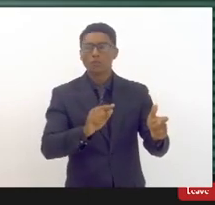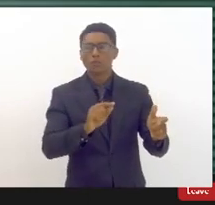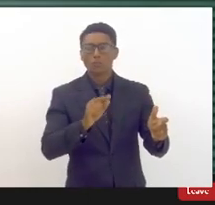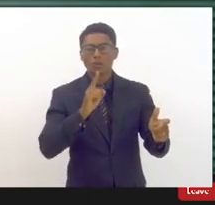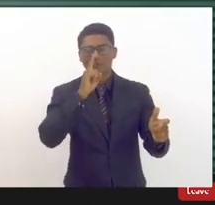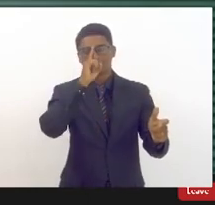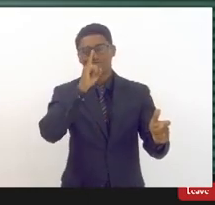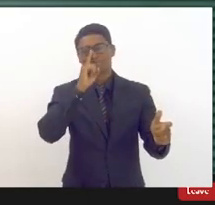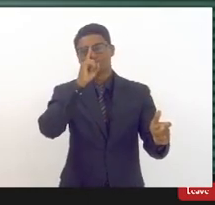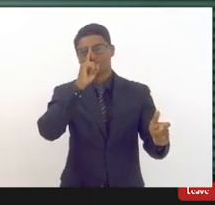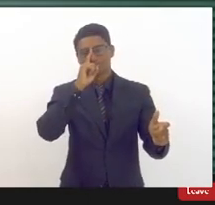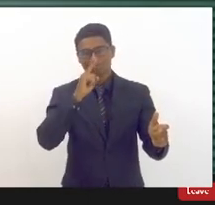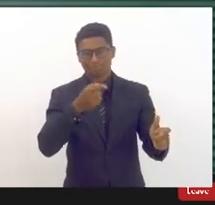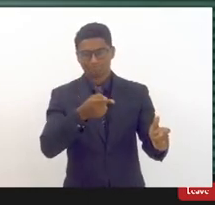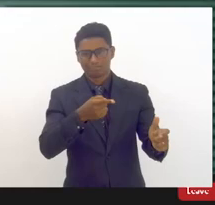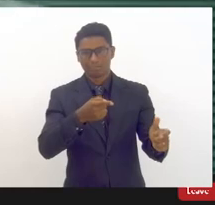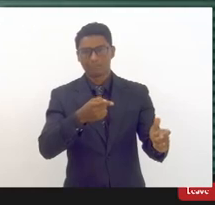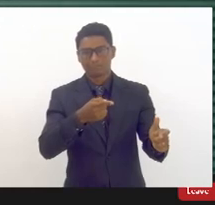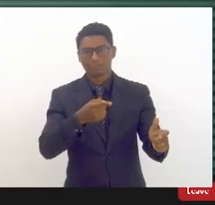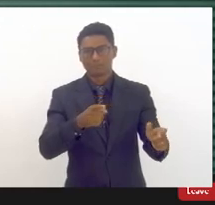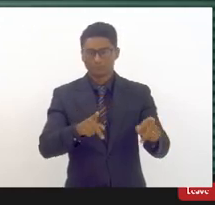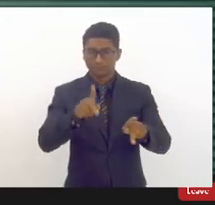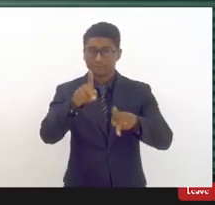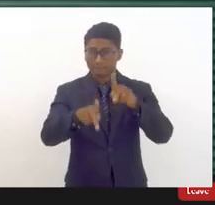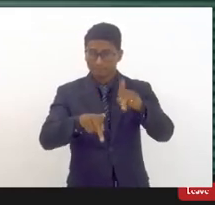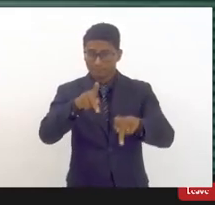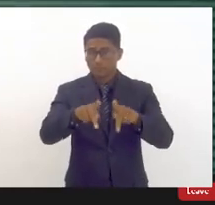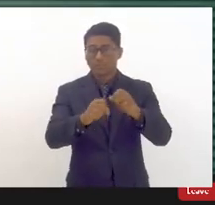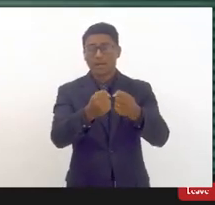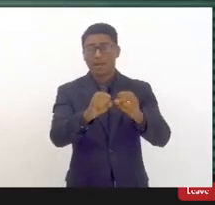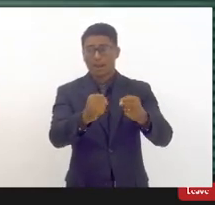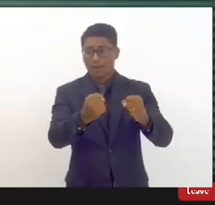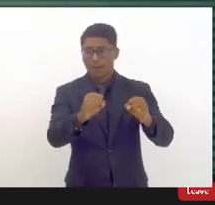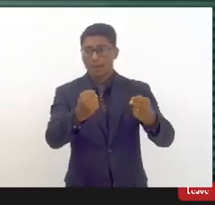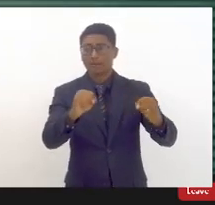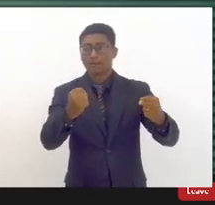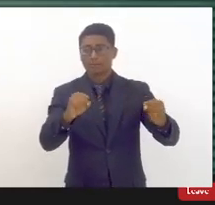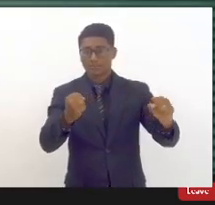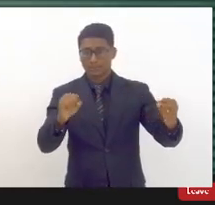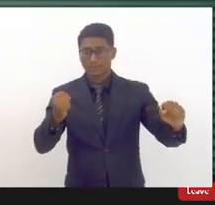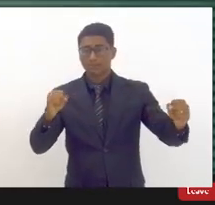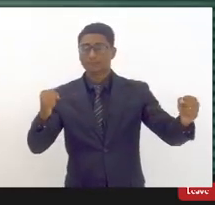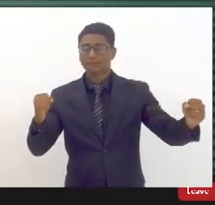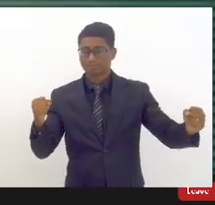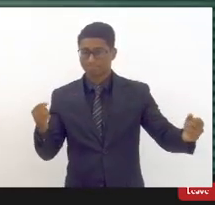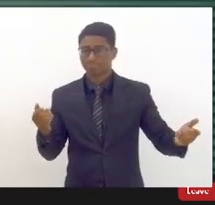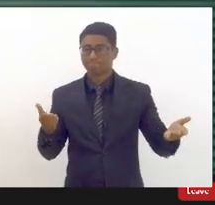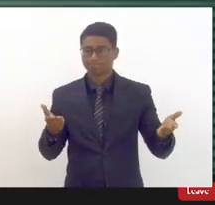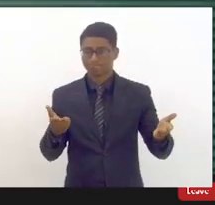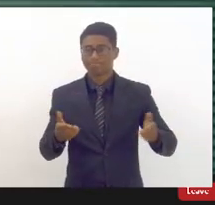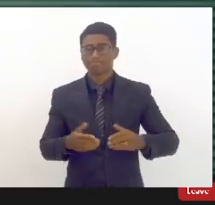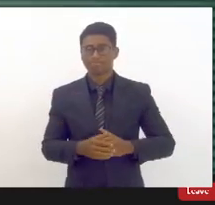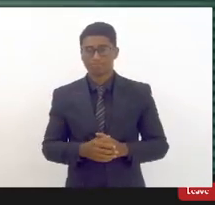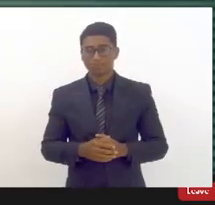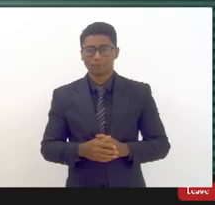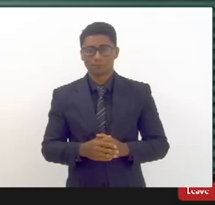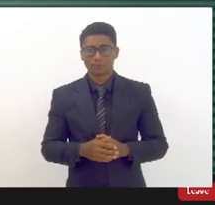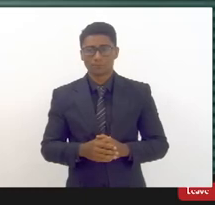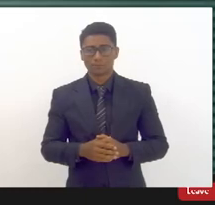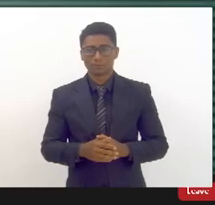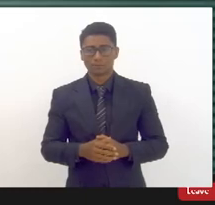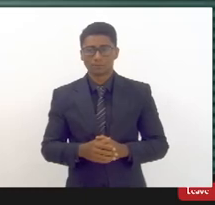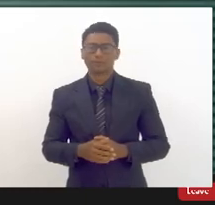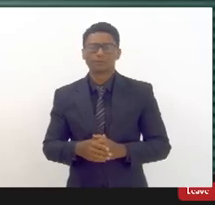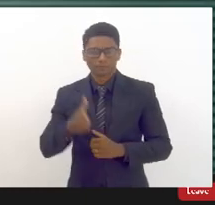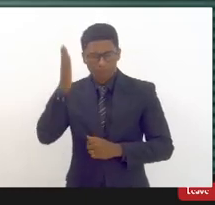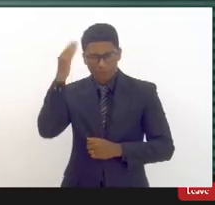grande, apesar de nós estarmos, né, bem acima da média nacional,